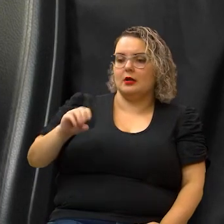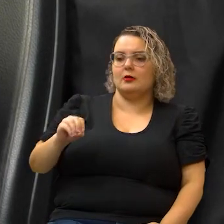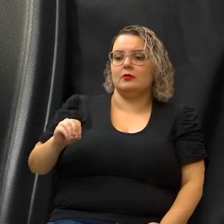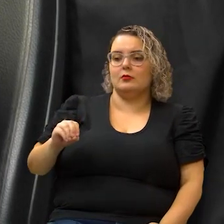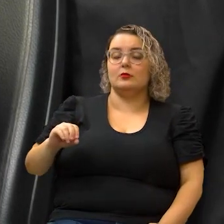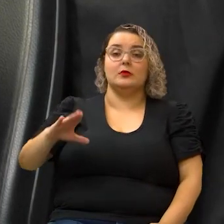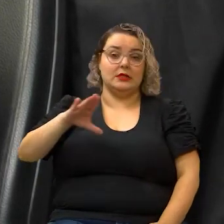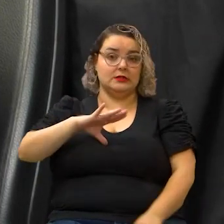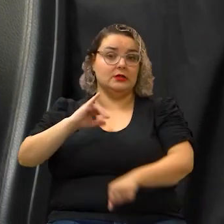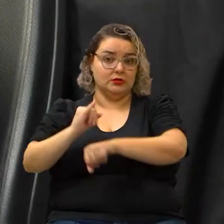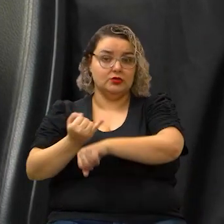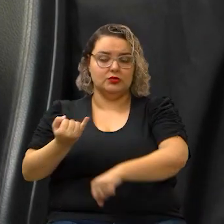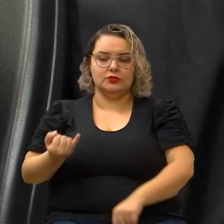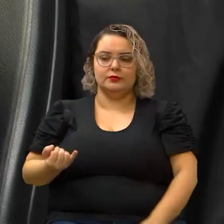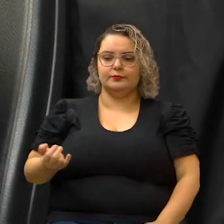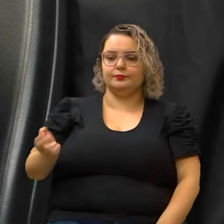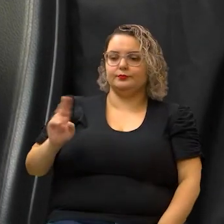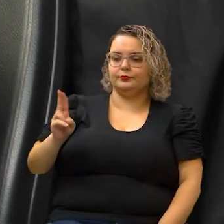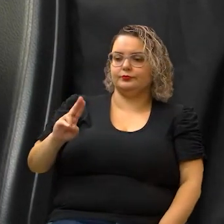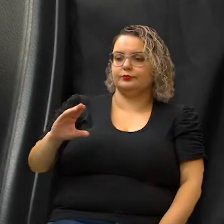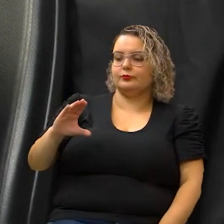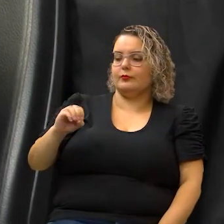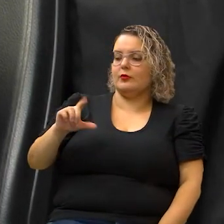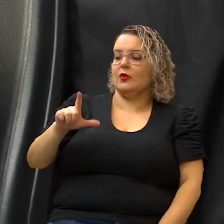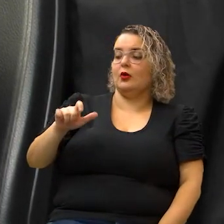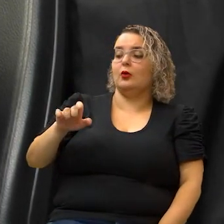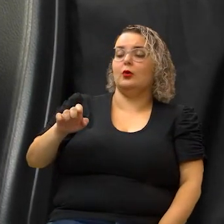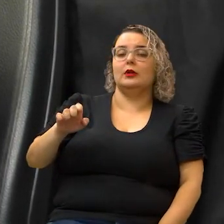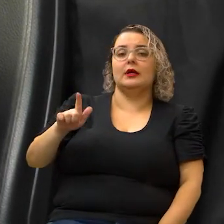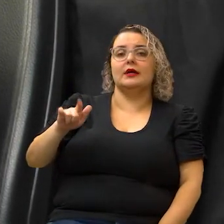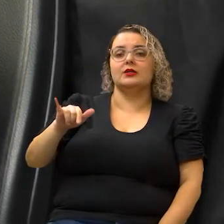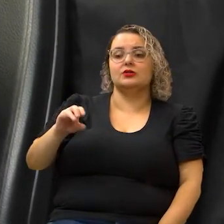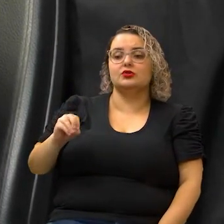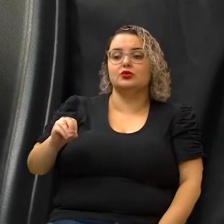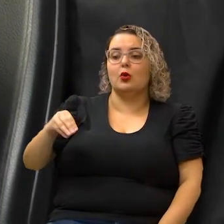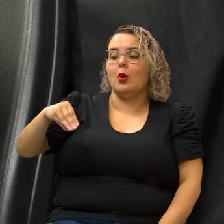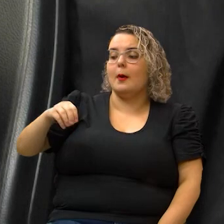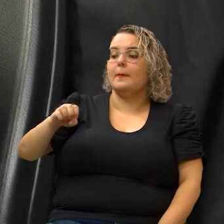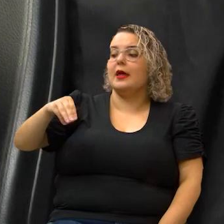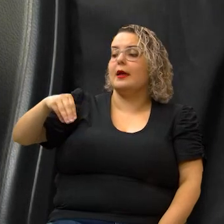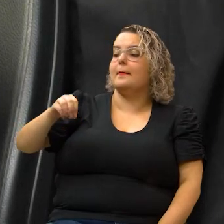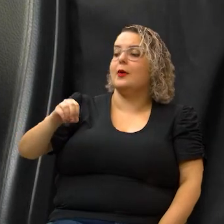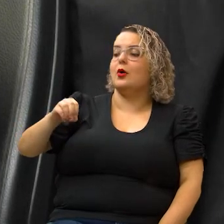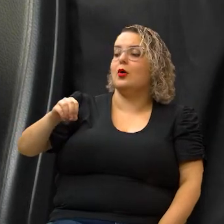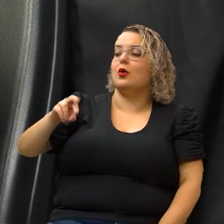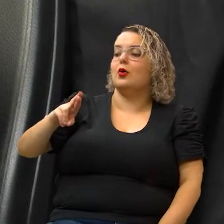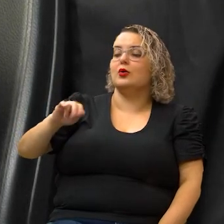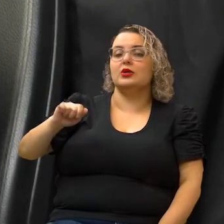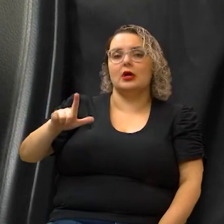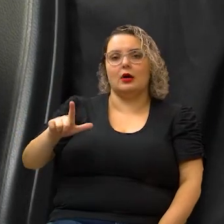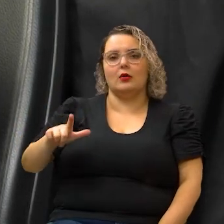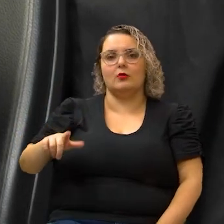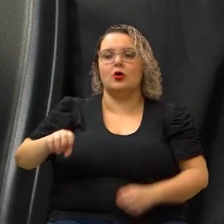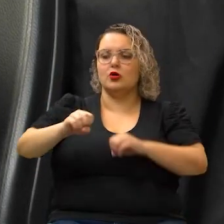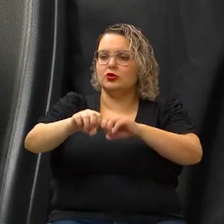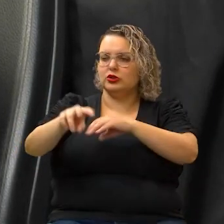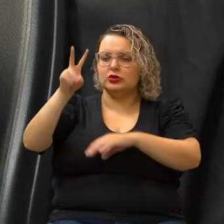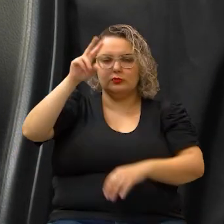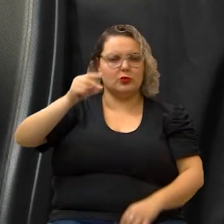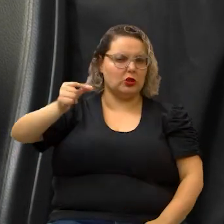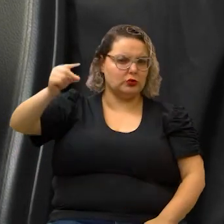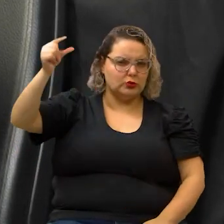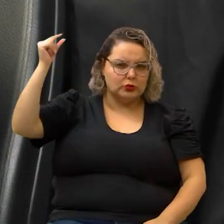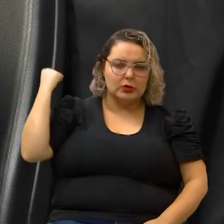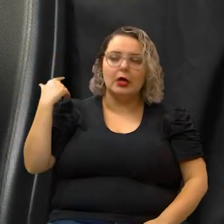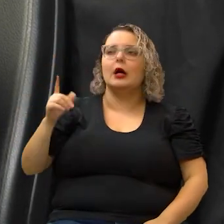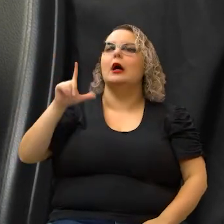da cidade de Jundiaí, chamado Colégio Memorial. Eu dei aula de história há muito tempo lá.